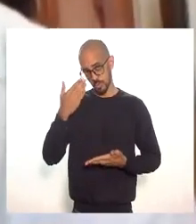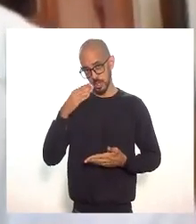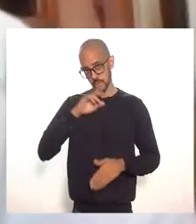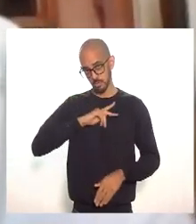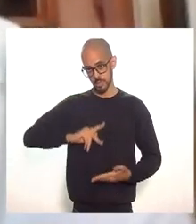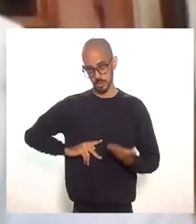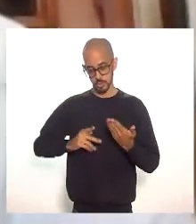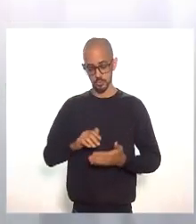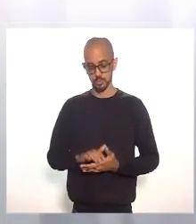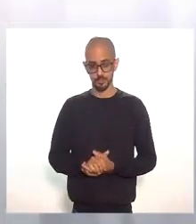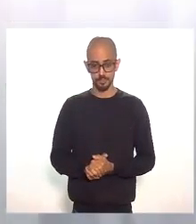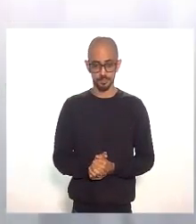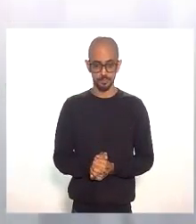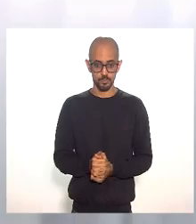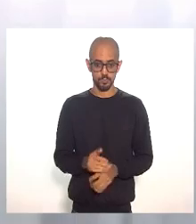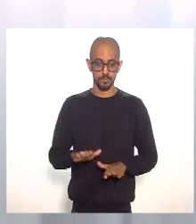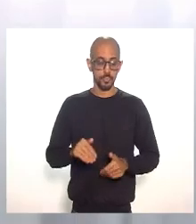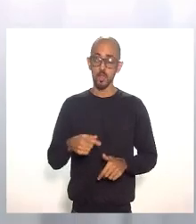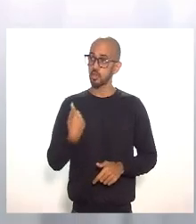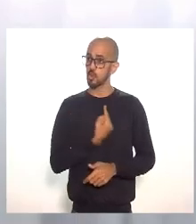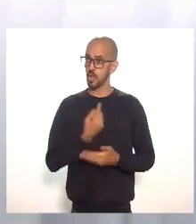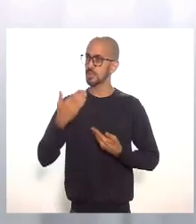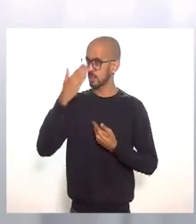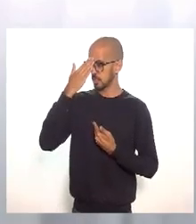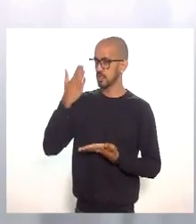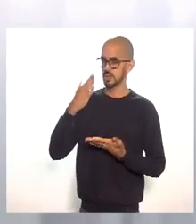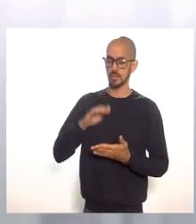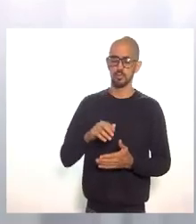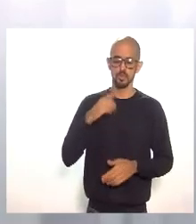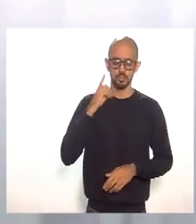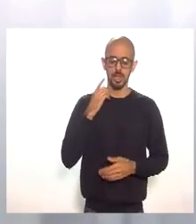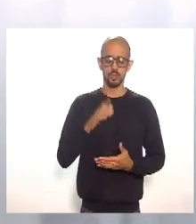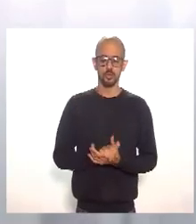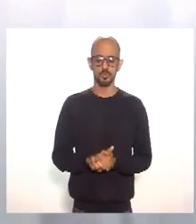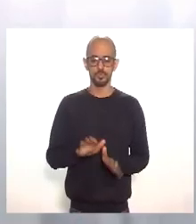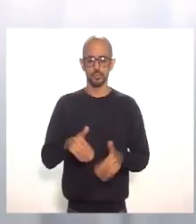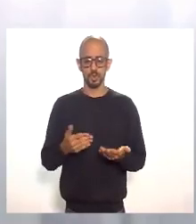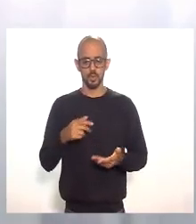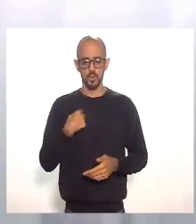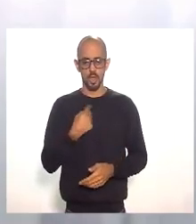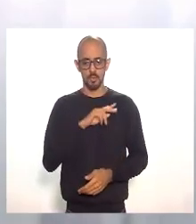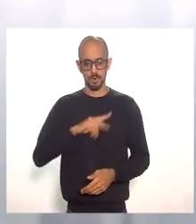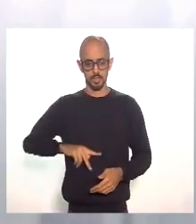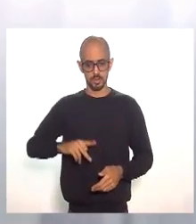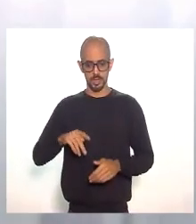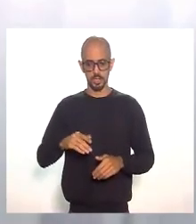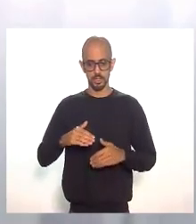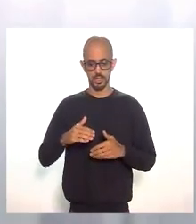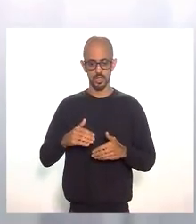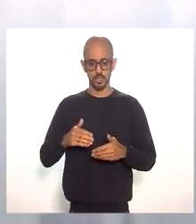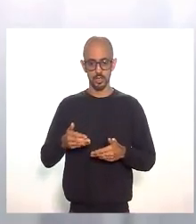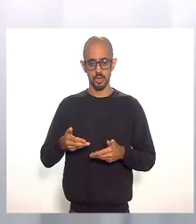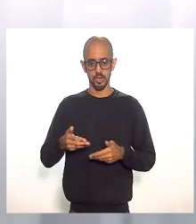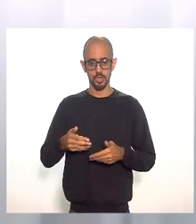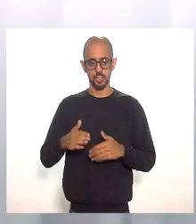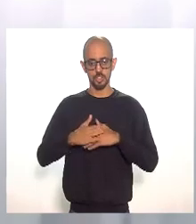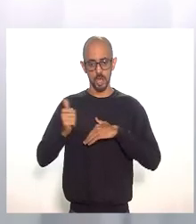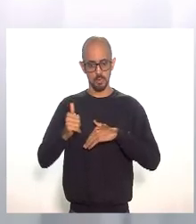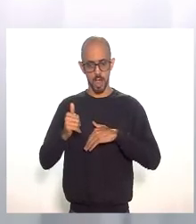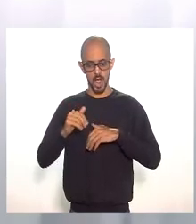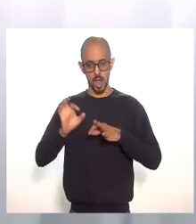presidente. Nós que agradecemos, deputado. A presidência chama os trabalhos à ordem. Como eu já tinha